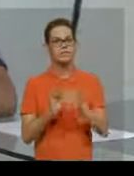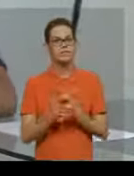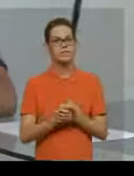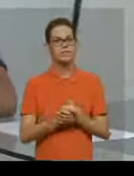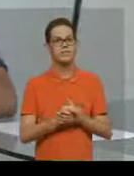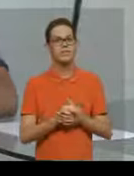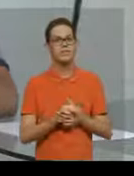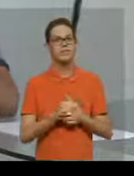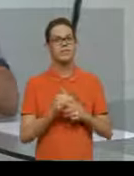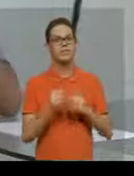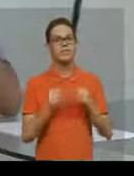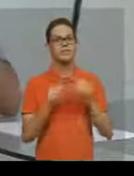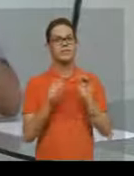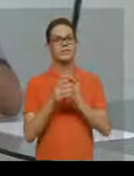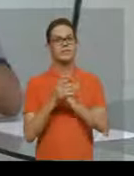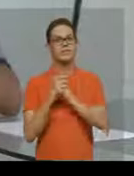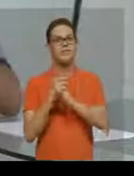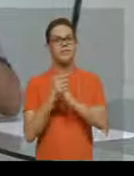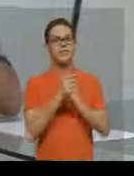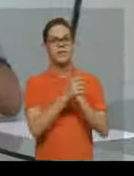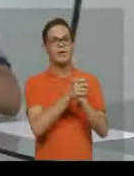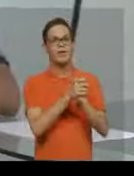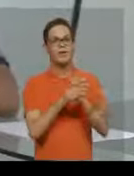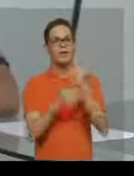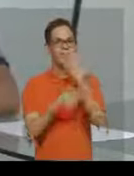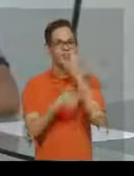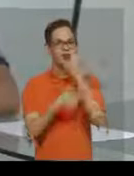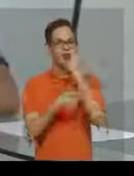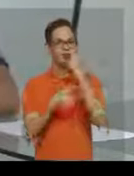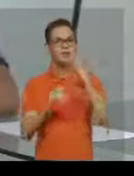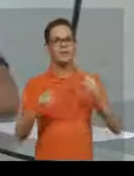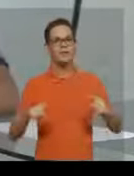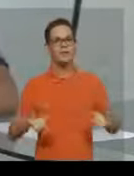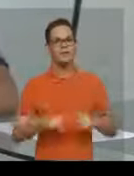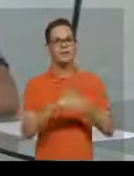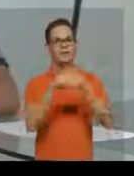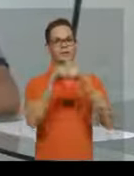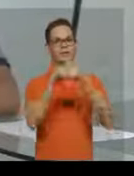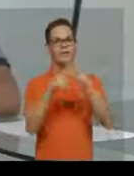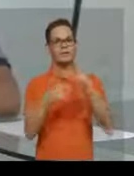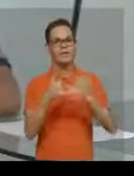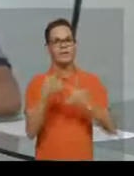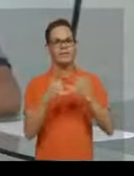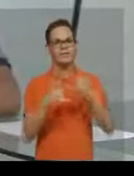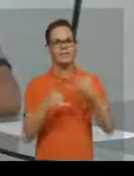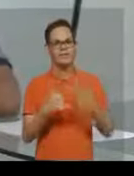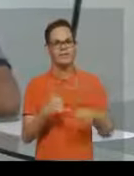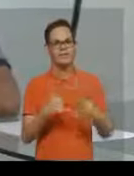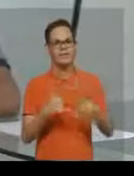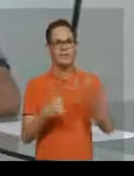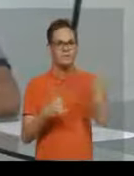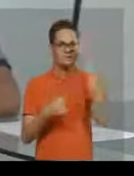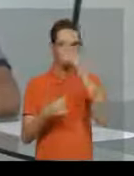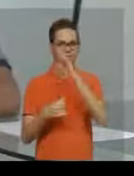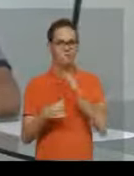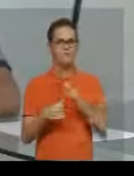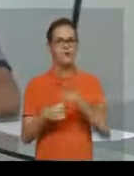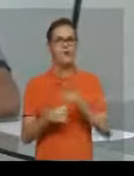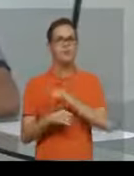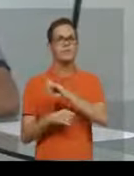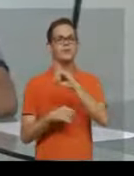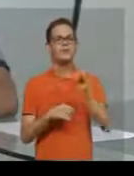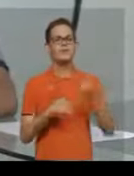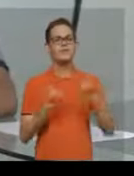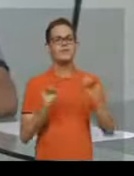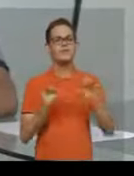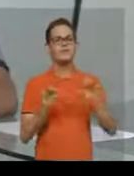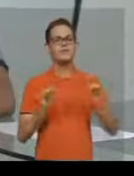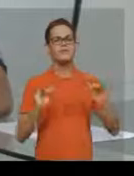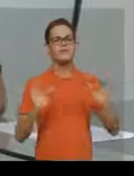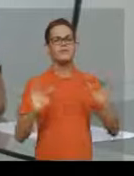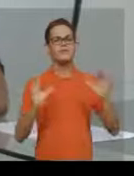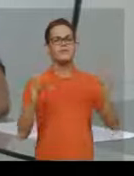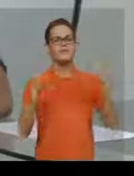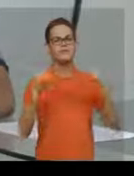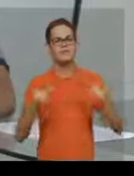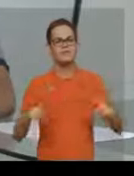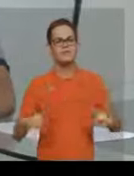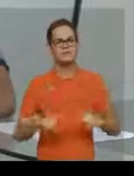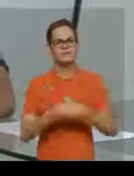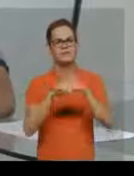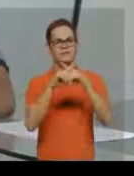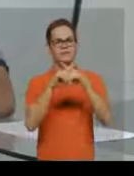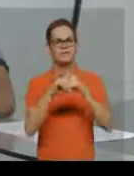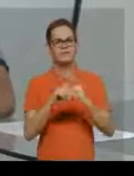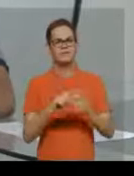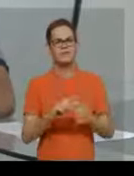mundo comemora junto, como se fosse uma gincana aqui no Brasil, vamos dizer assim, para comemorar aquele dia com bastante festas. Então, é